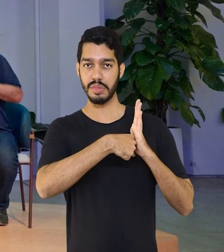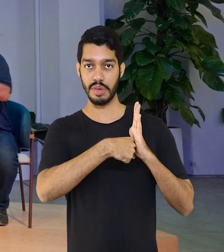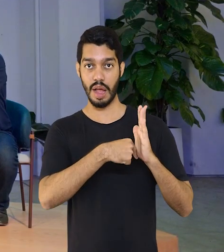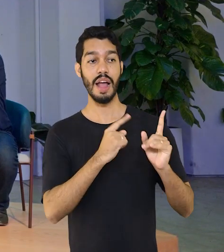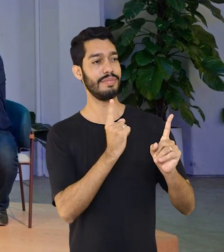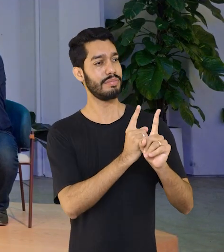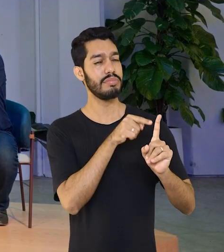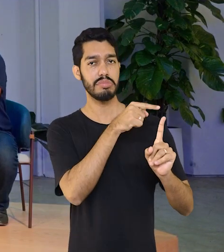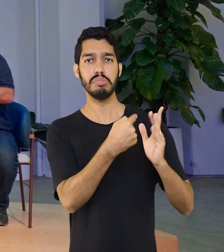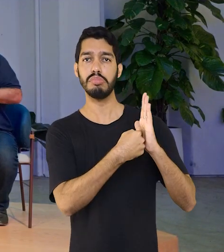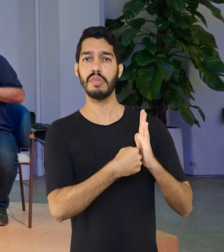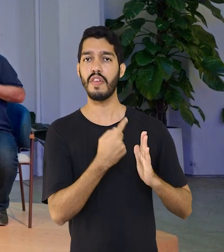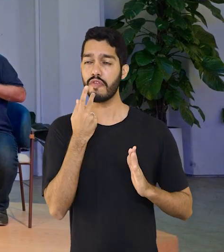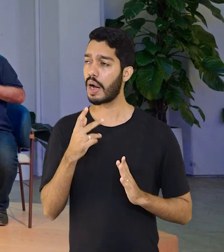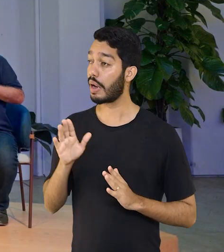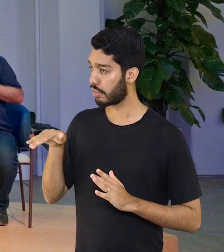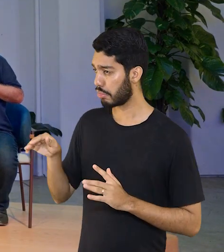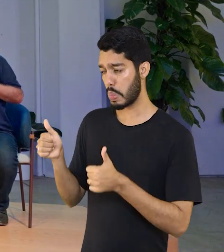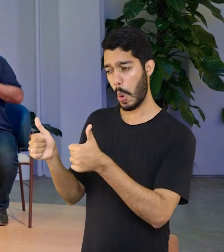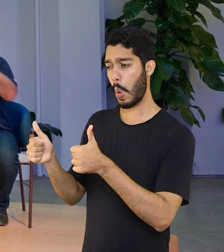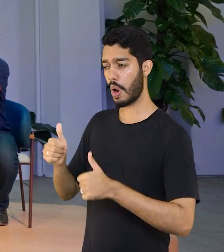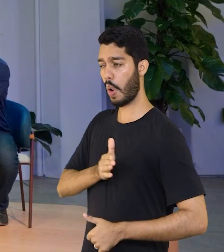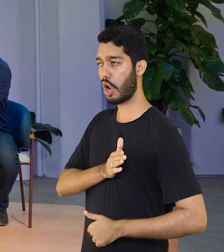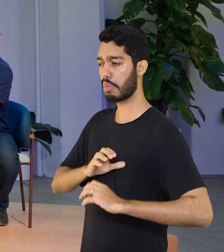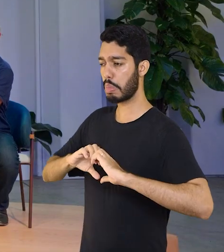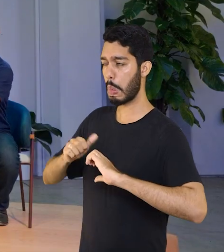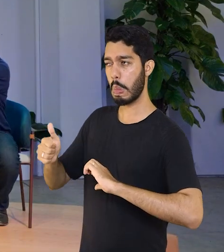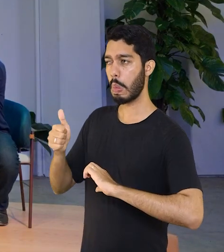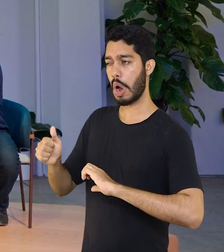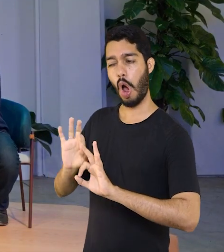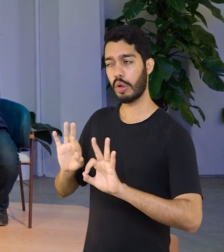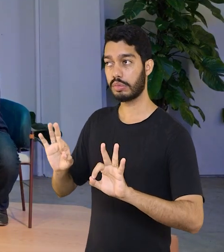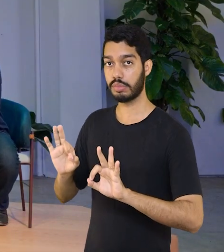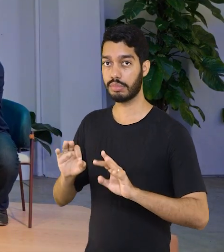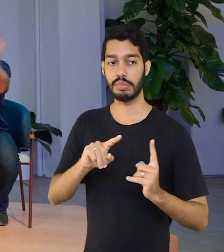caramba. Depois eles foram a outro cardiologista, mas se você fizer isso,